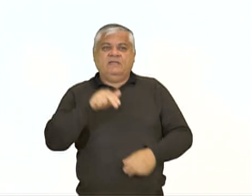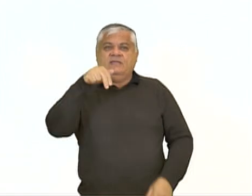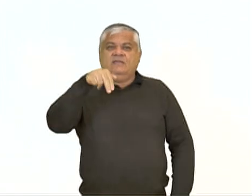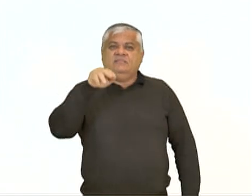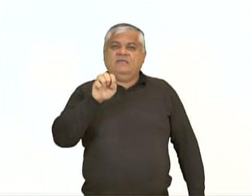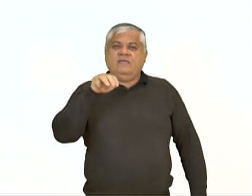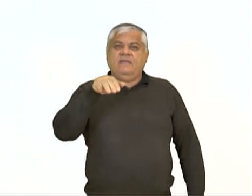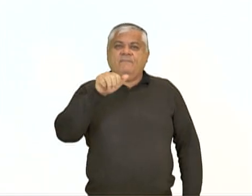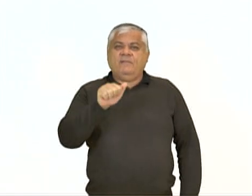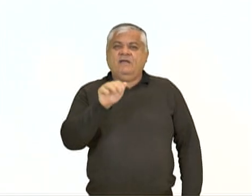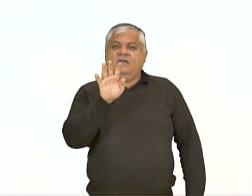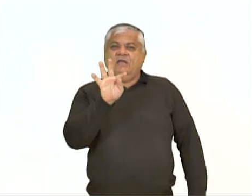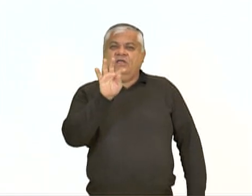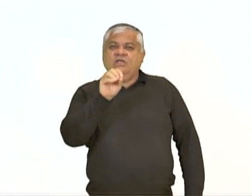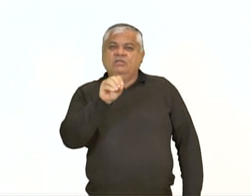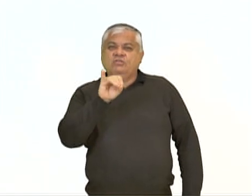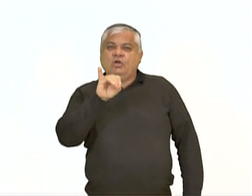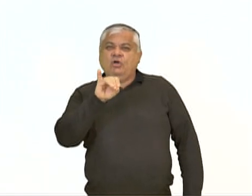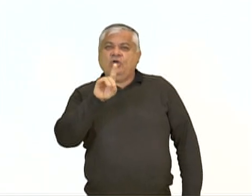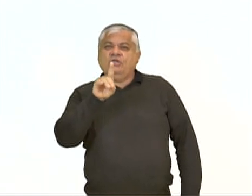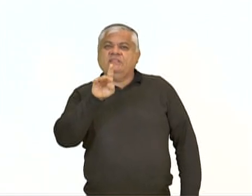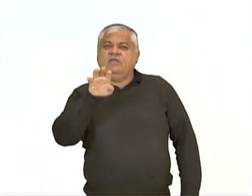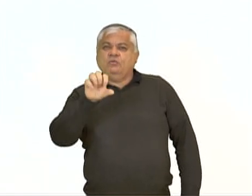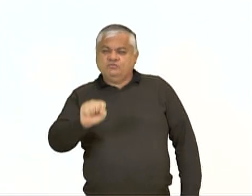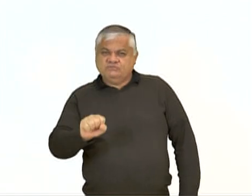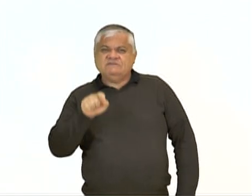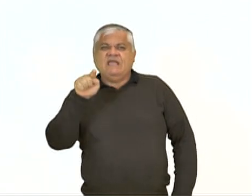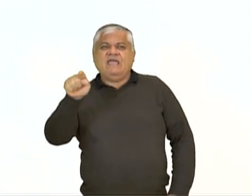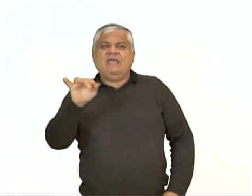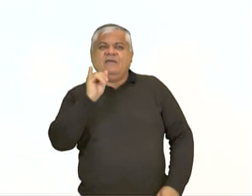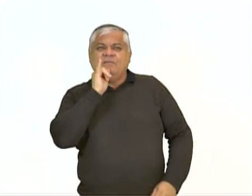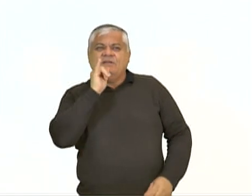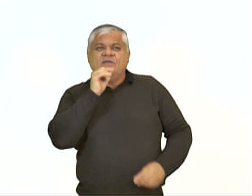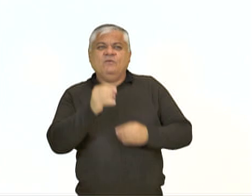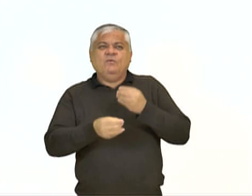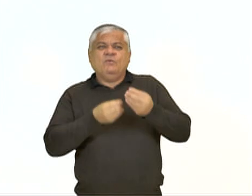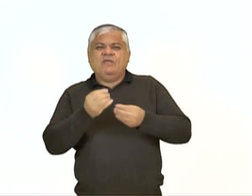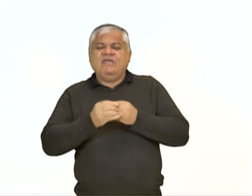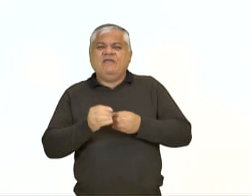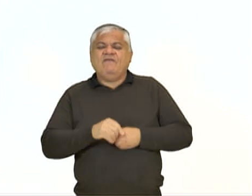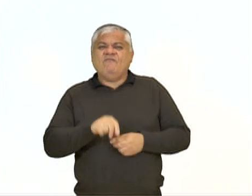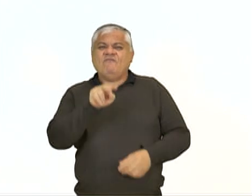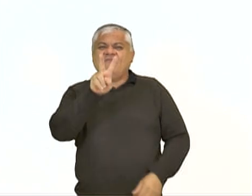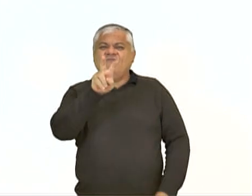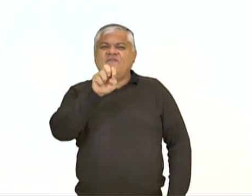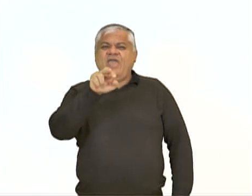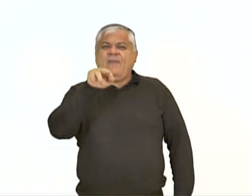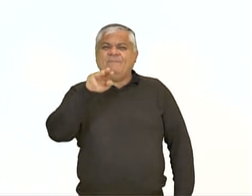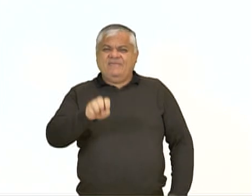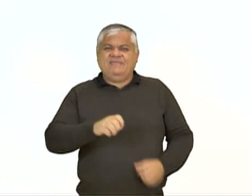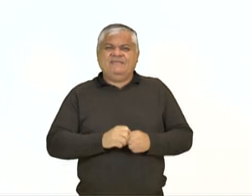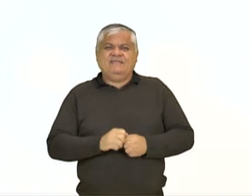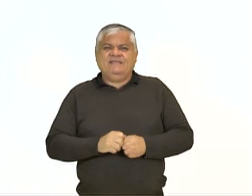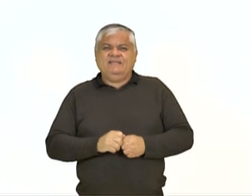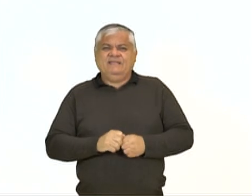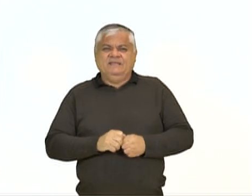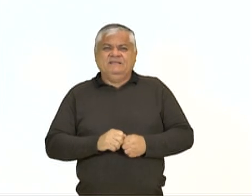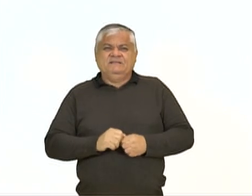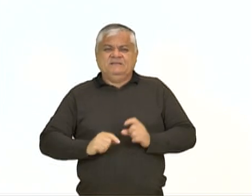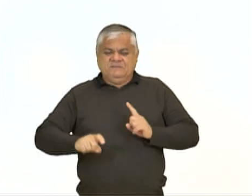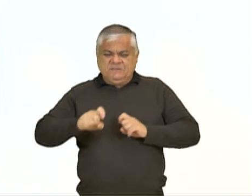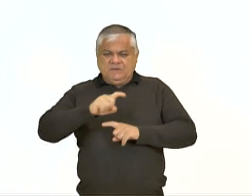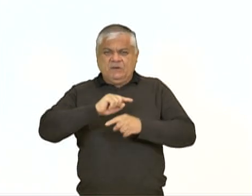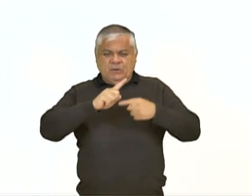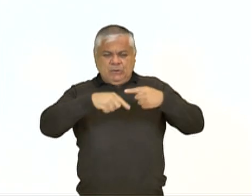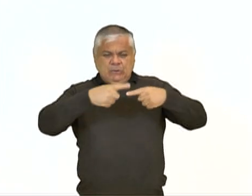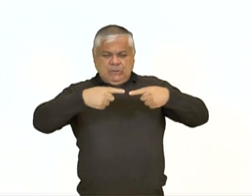os nemateumintos, né? Nematos, fio, eumintos, né? Verme. Então, são vermes que apresentam o corpo